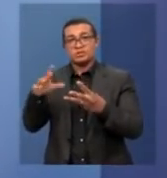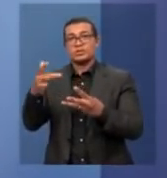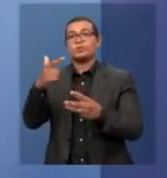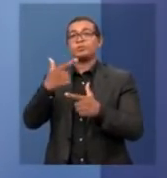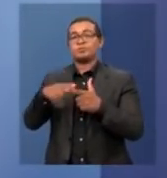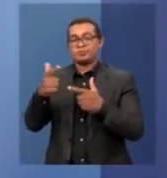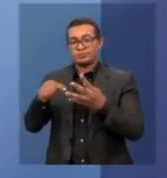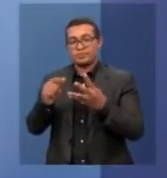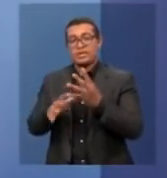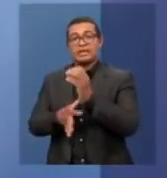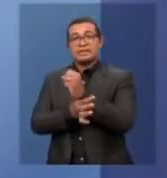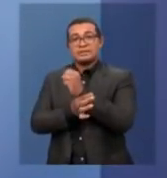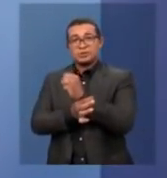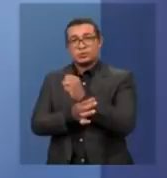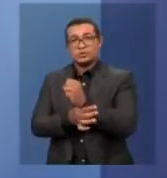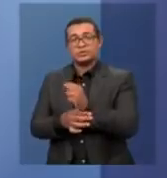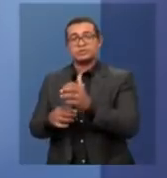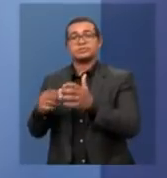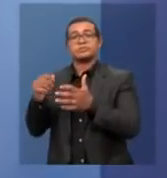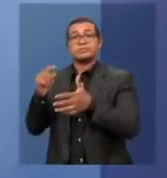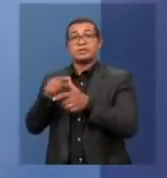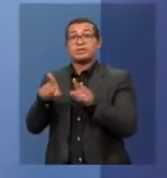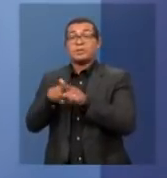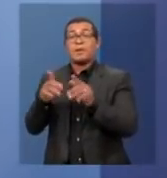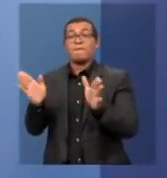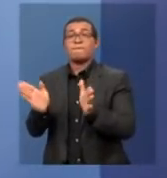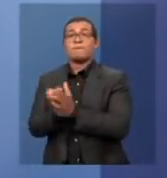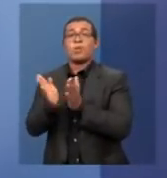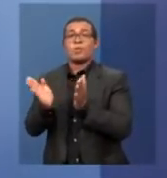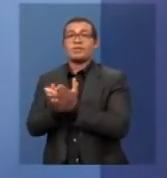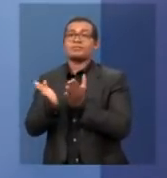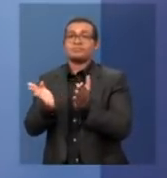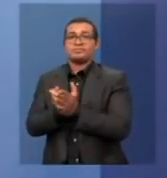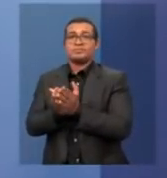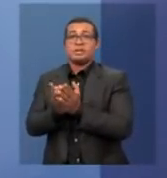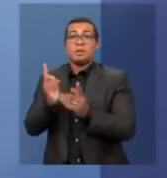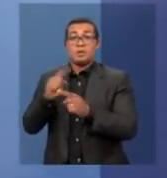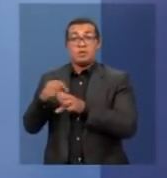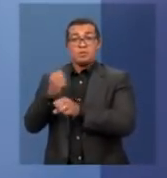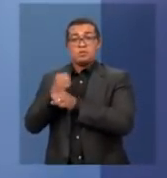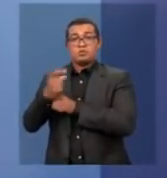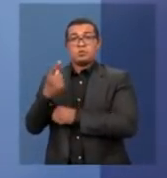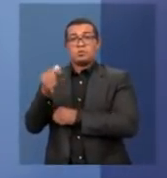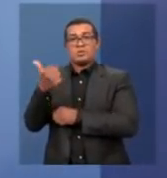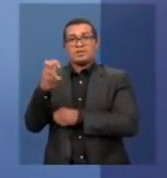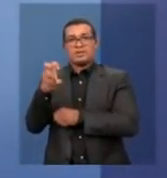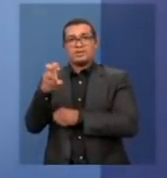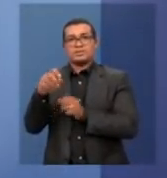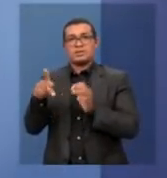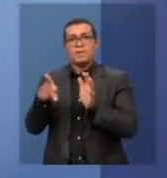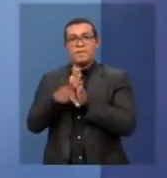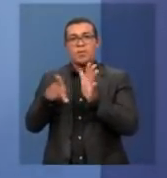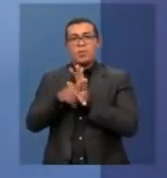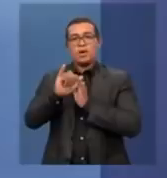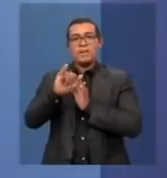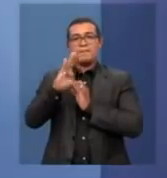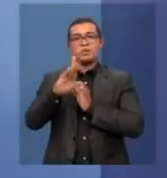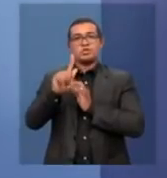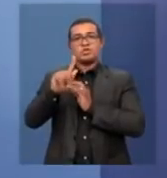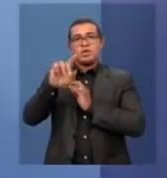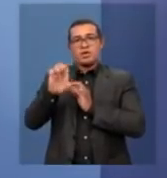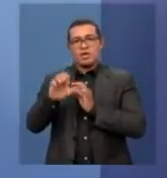segurança pública e tem o problema da pobreza que em 2015 o ibge ele mostrou que a